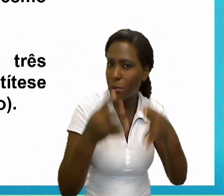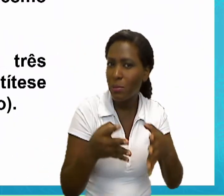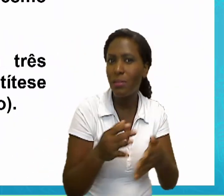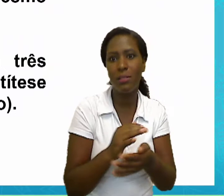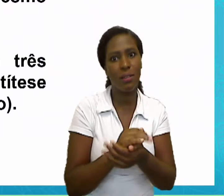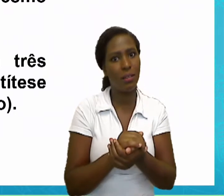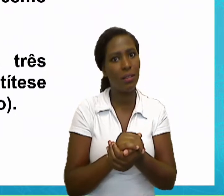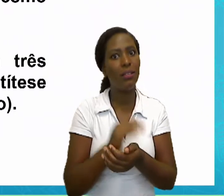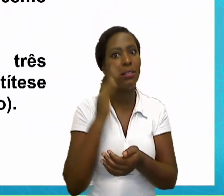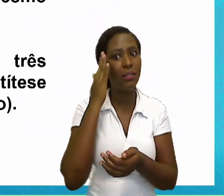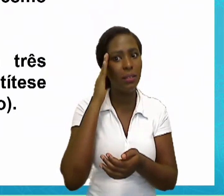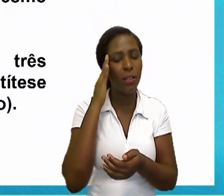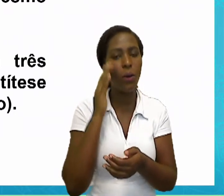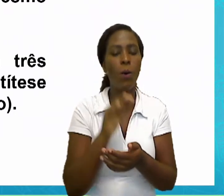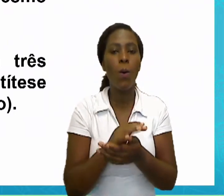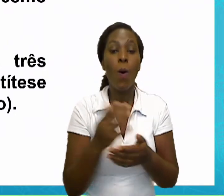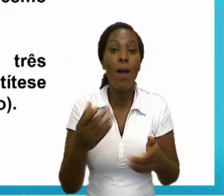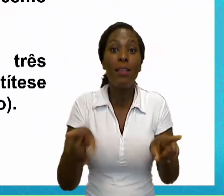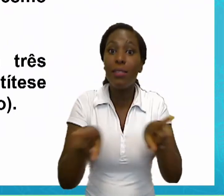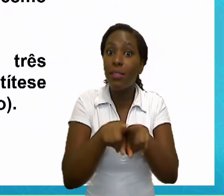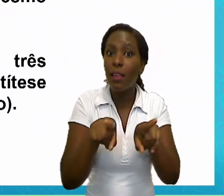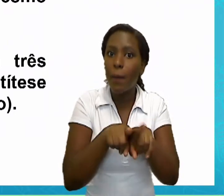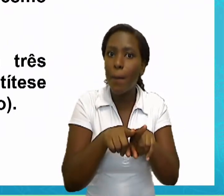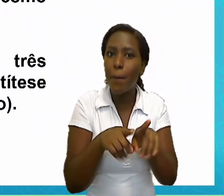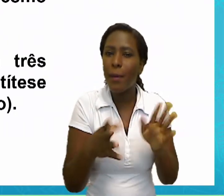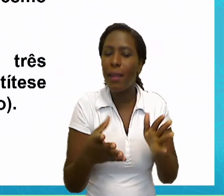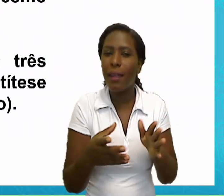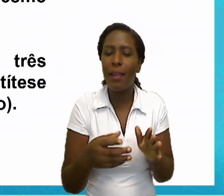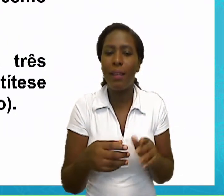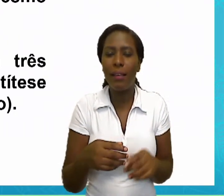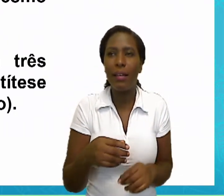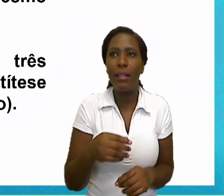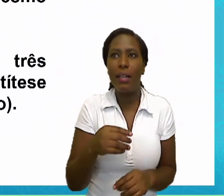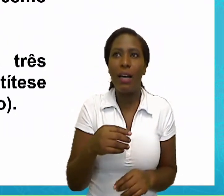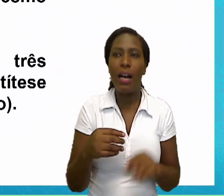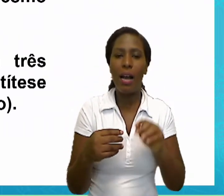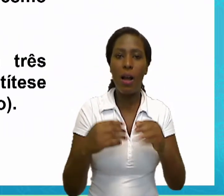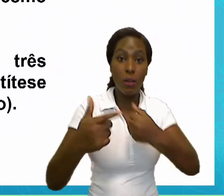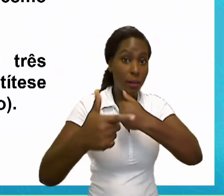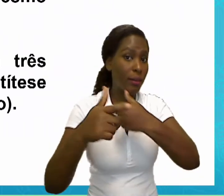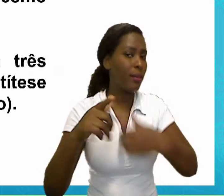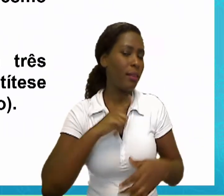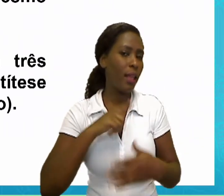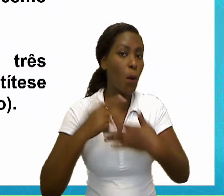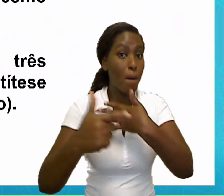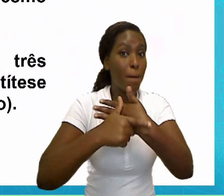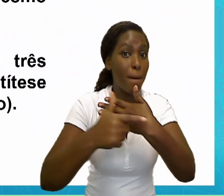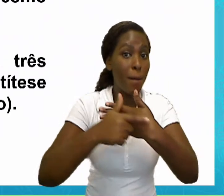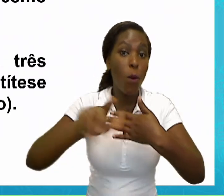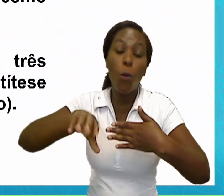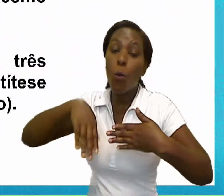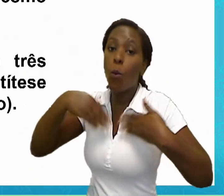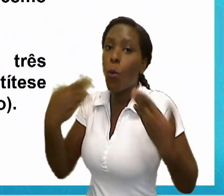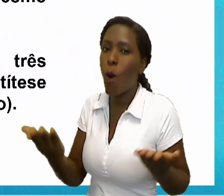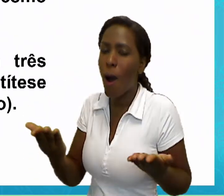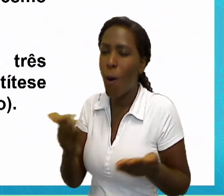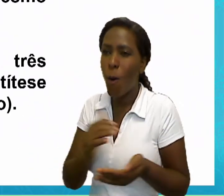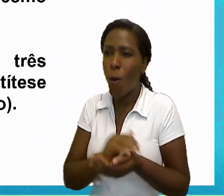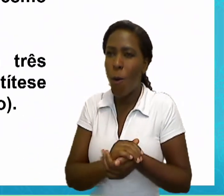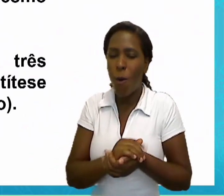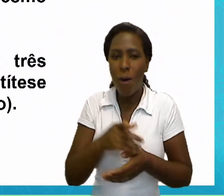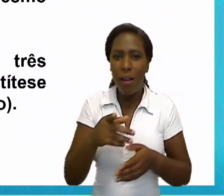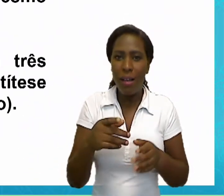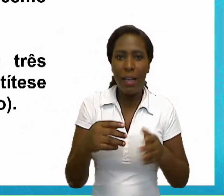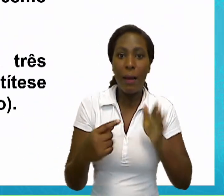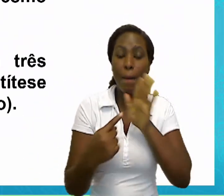que tentam persuadir o leitor, ou seja, convencer o eleitor. É a defesa de um ponto de